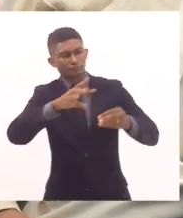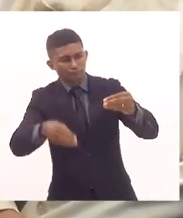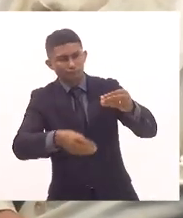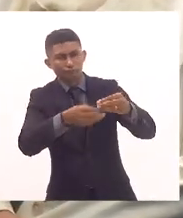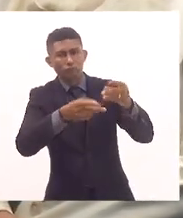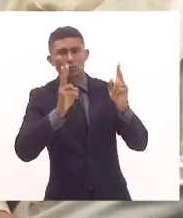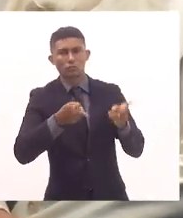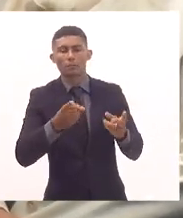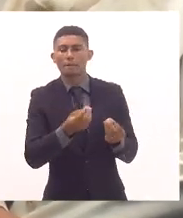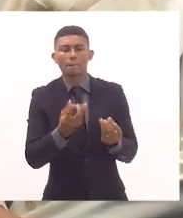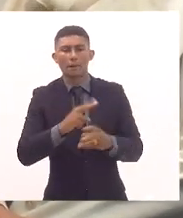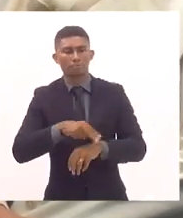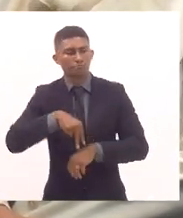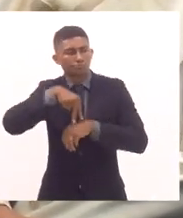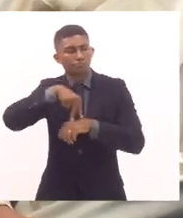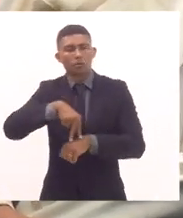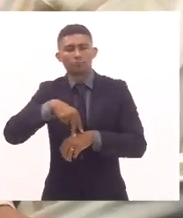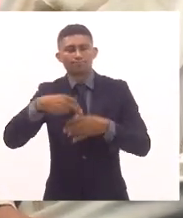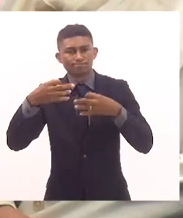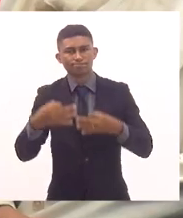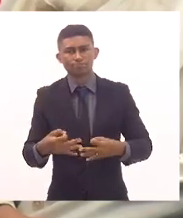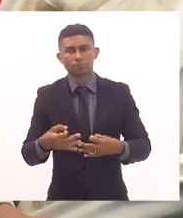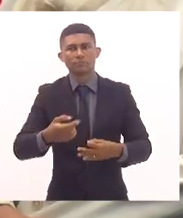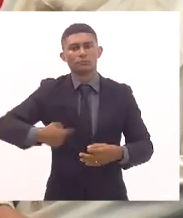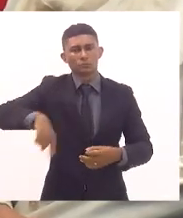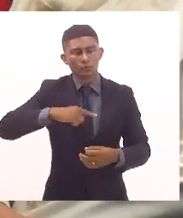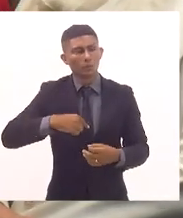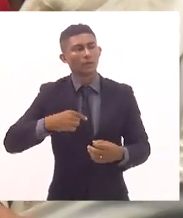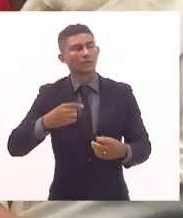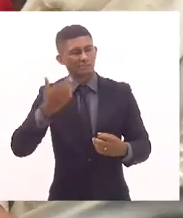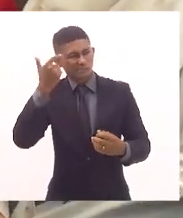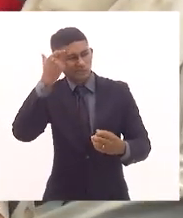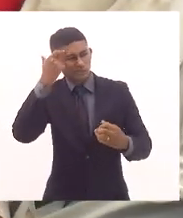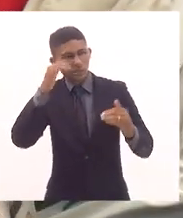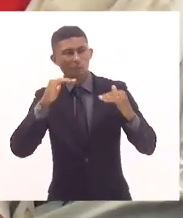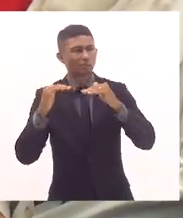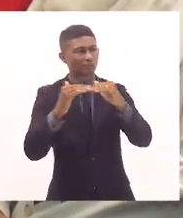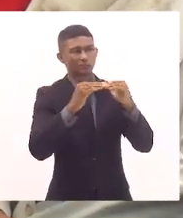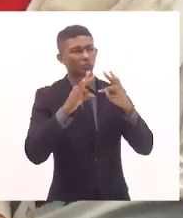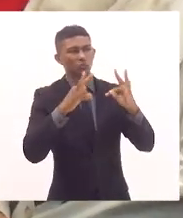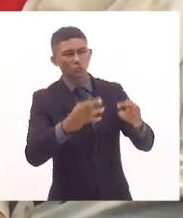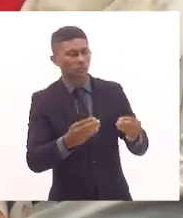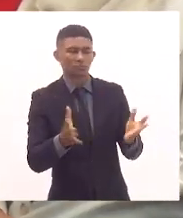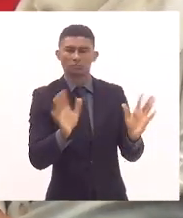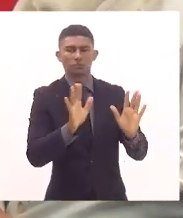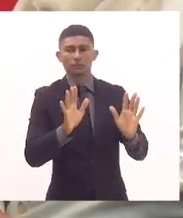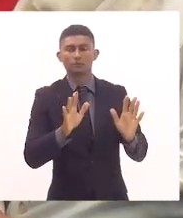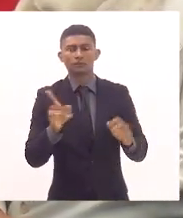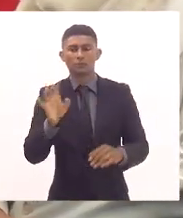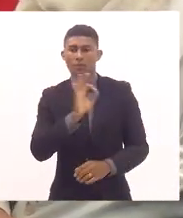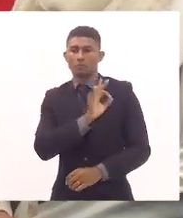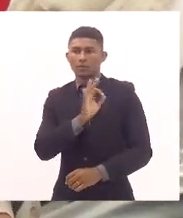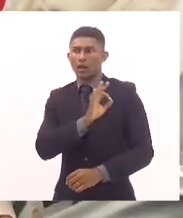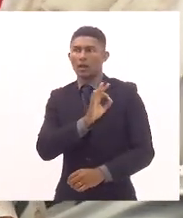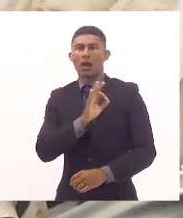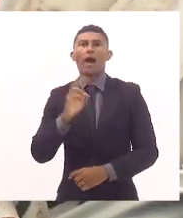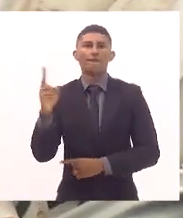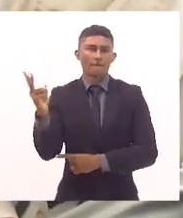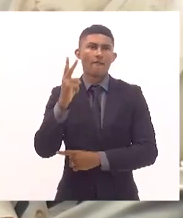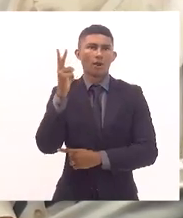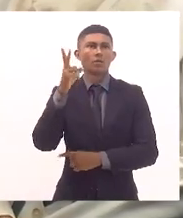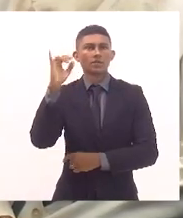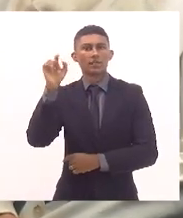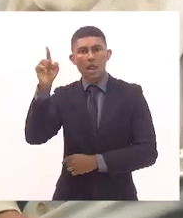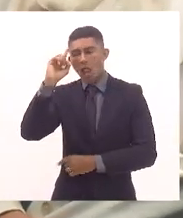nosso posicionamento, de que a gente tem uma discordância com a ideia de que o policial só pode ser valorizado se ele